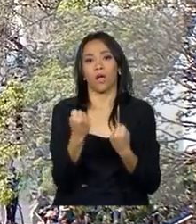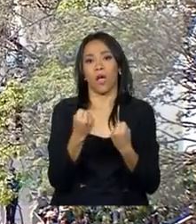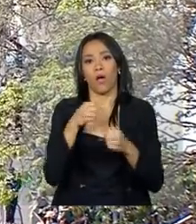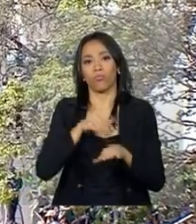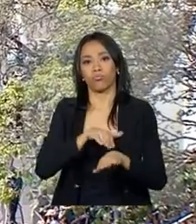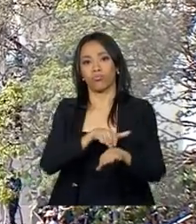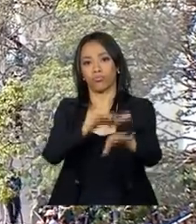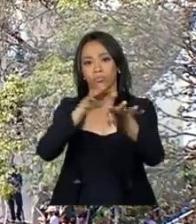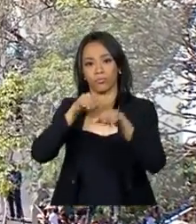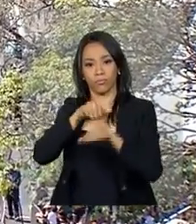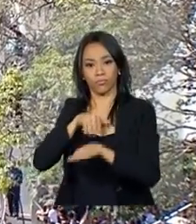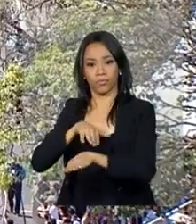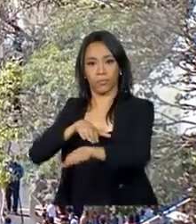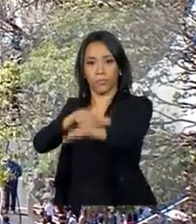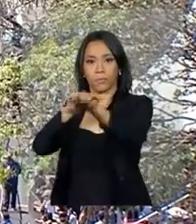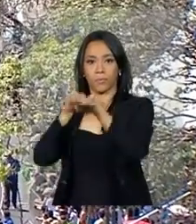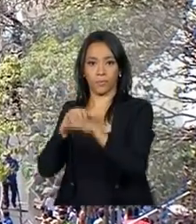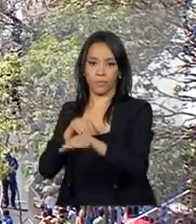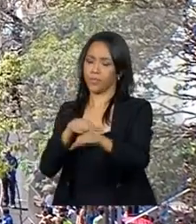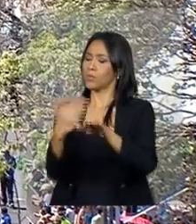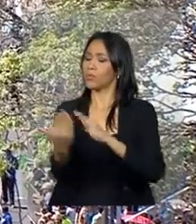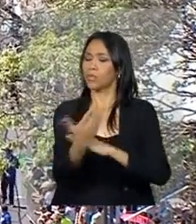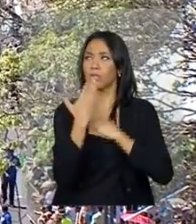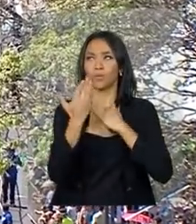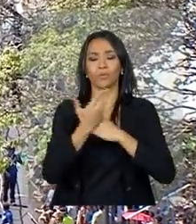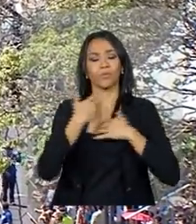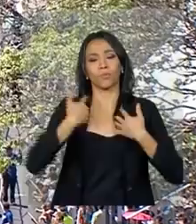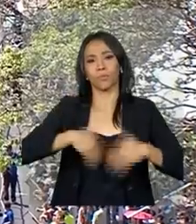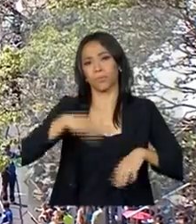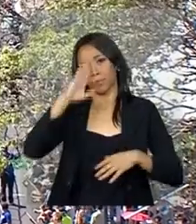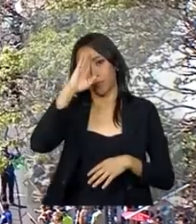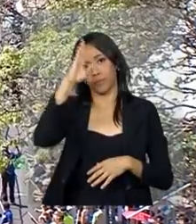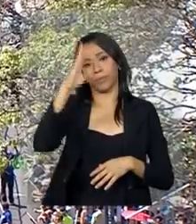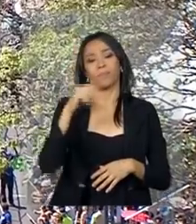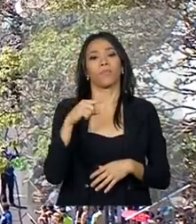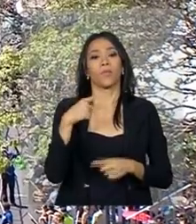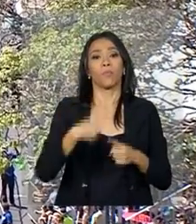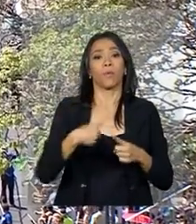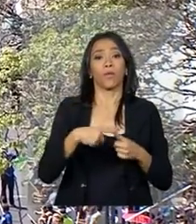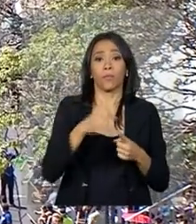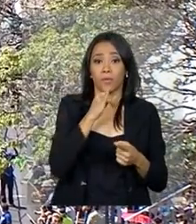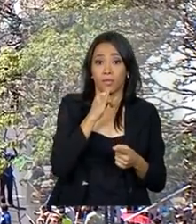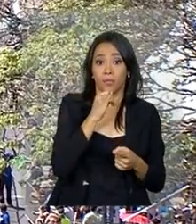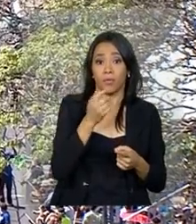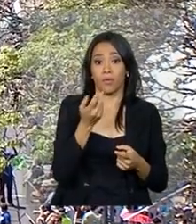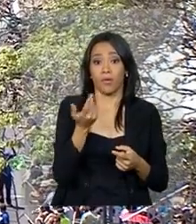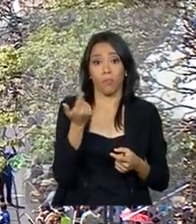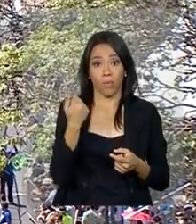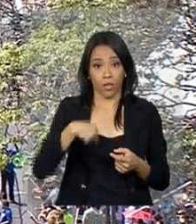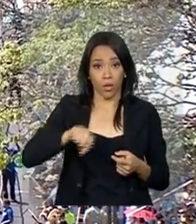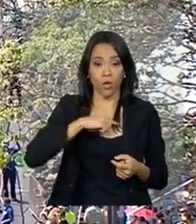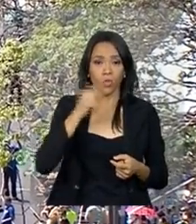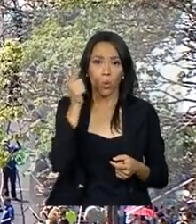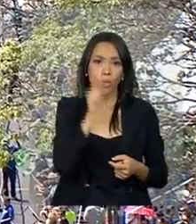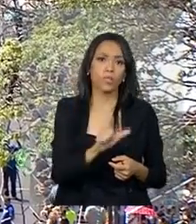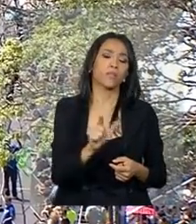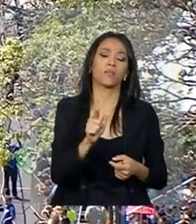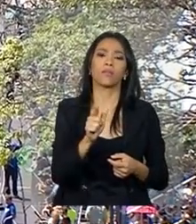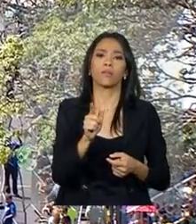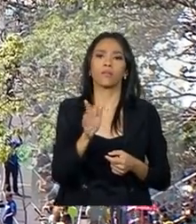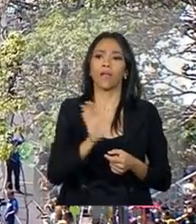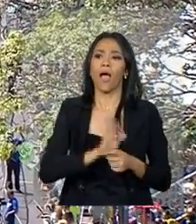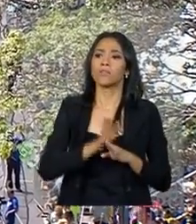nos auxilia, fundamental, porque os acessos para a nossa área, acessos